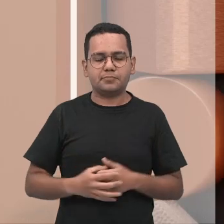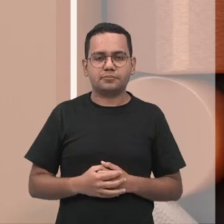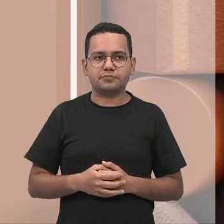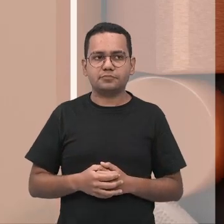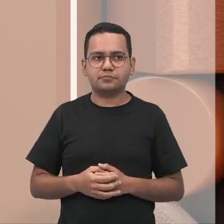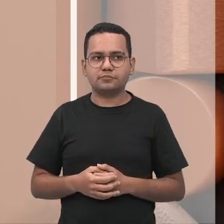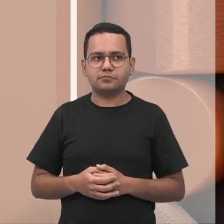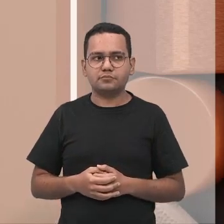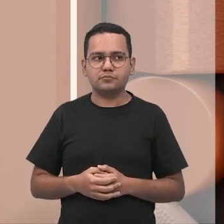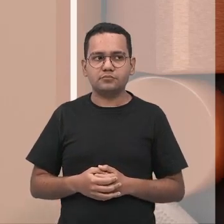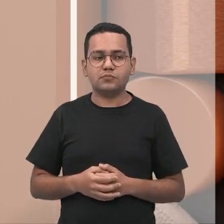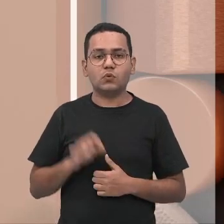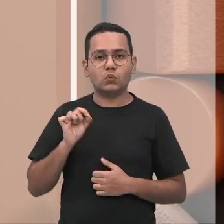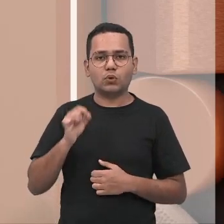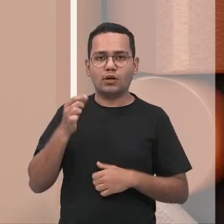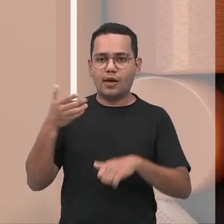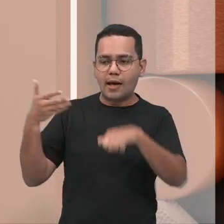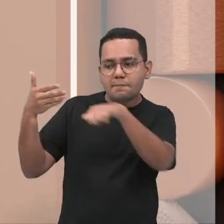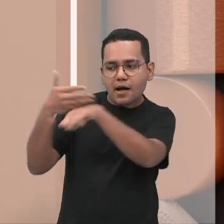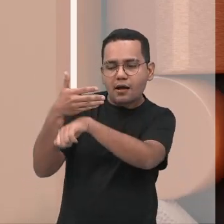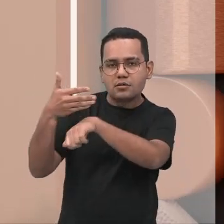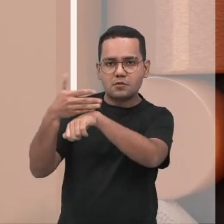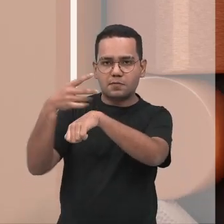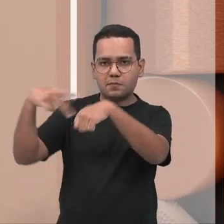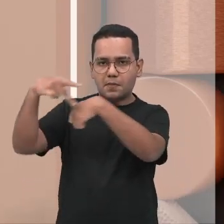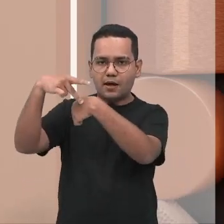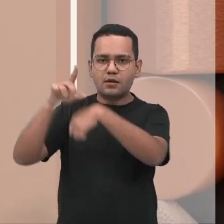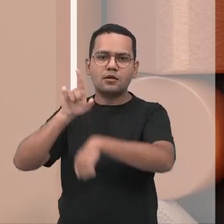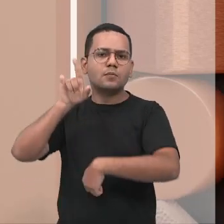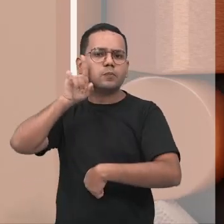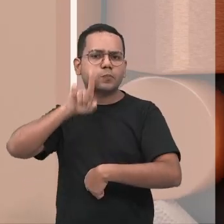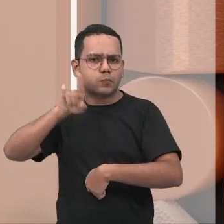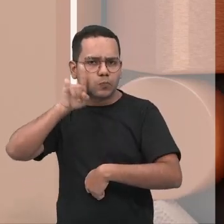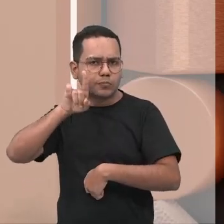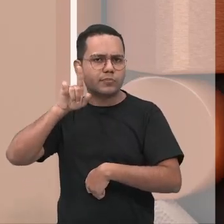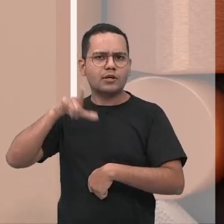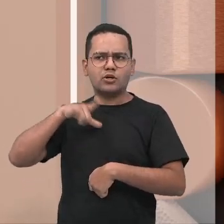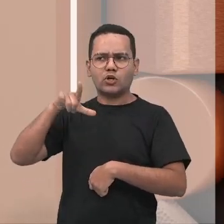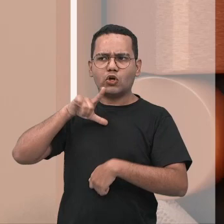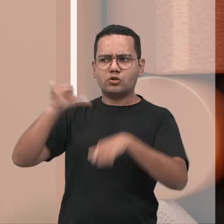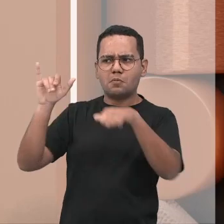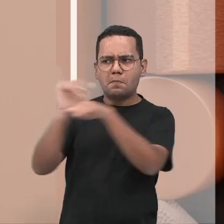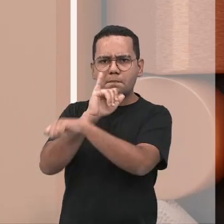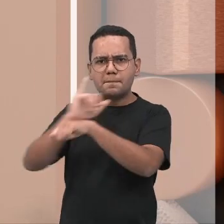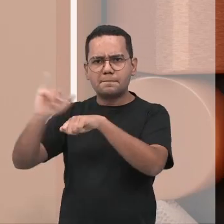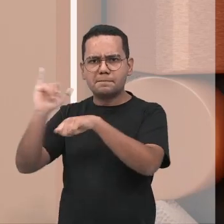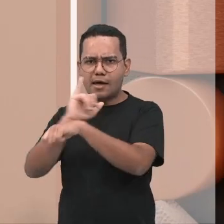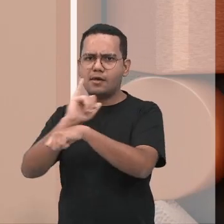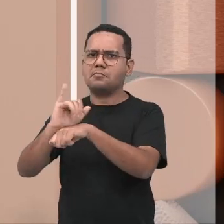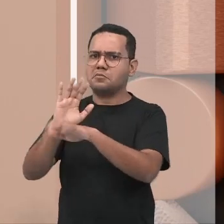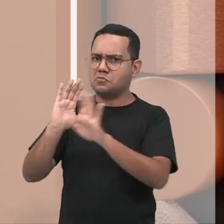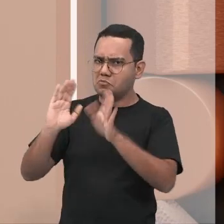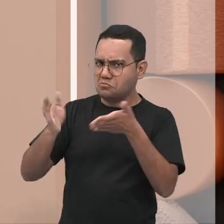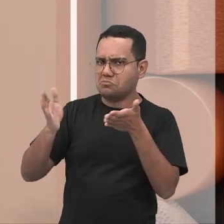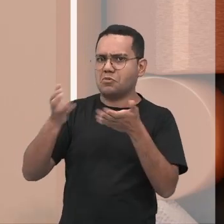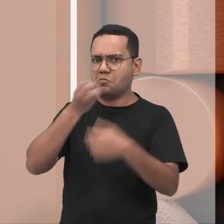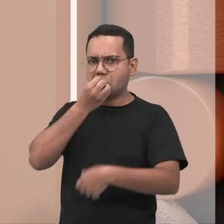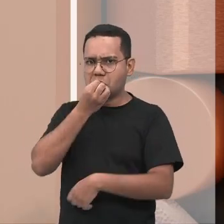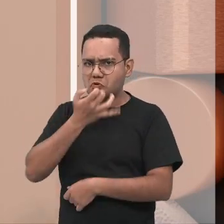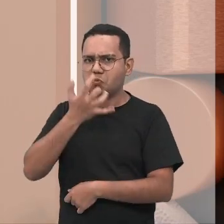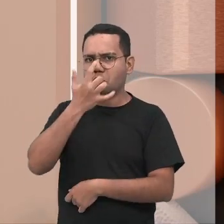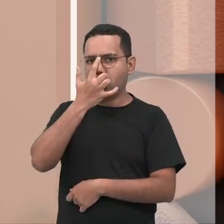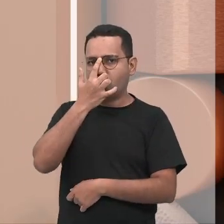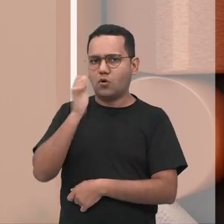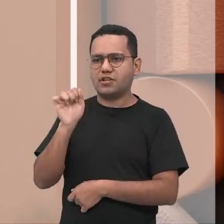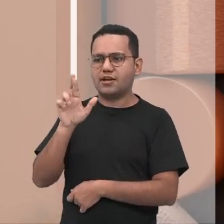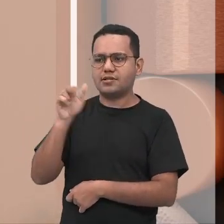a entrada dos Estados Unidos, com todo o seu poderio bélico, industrial bélico, favorável